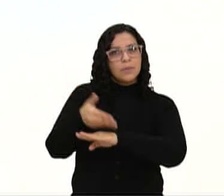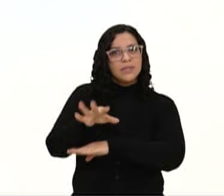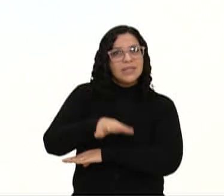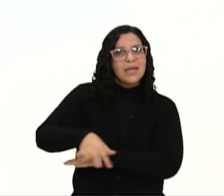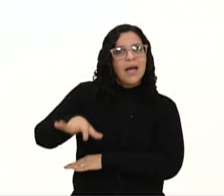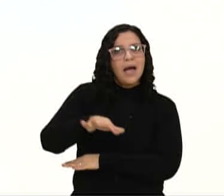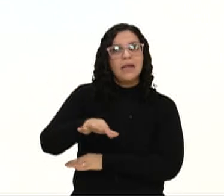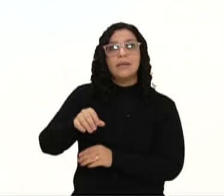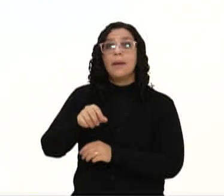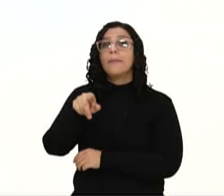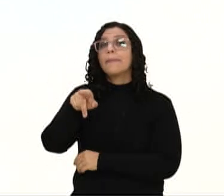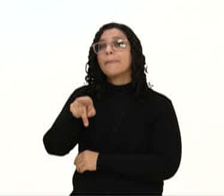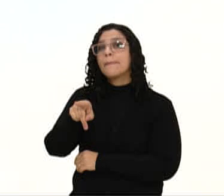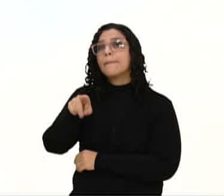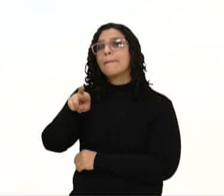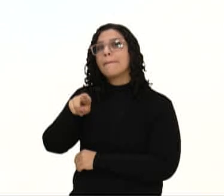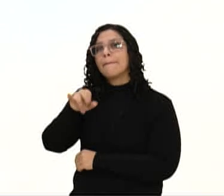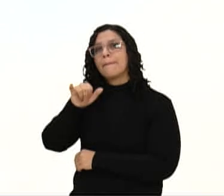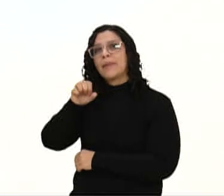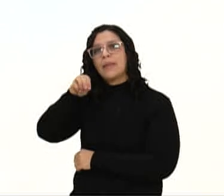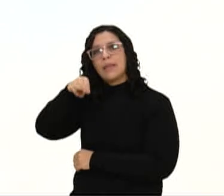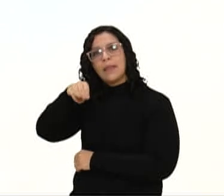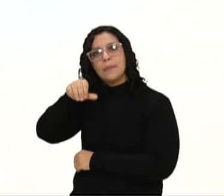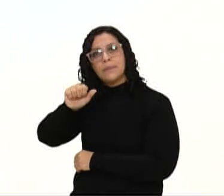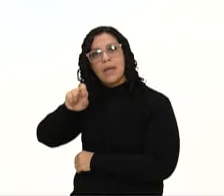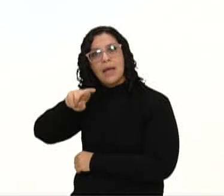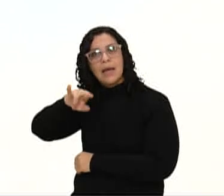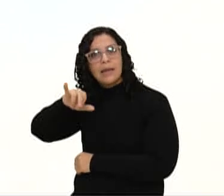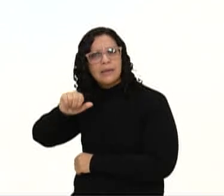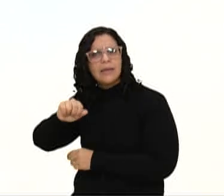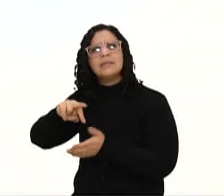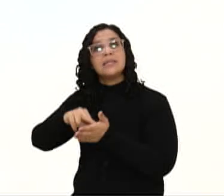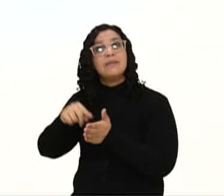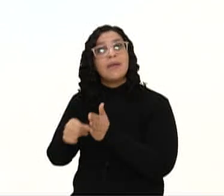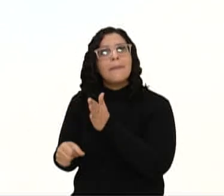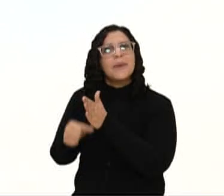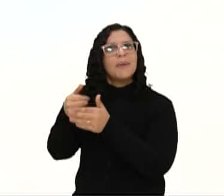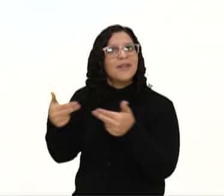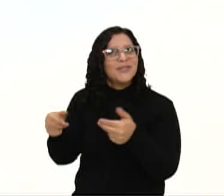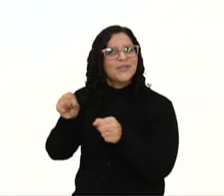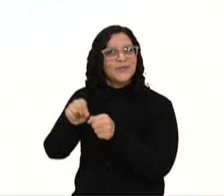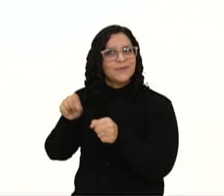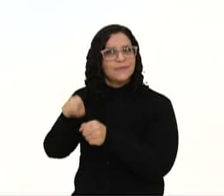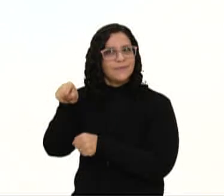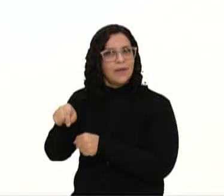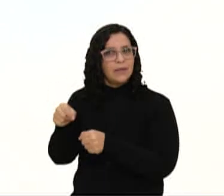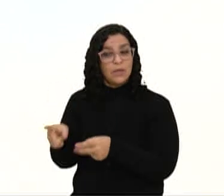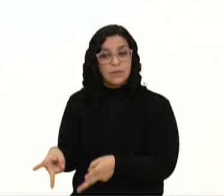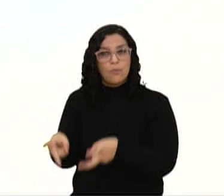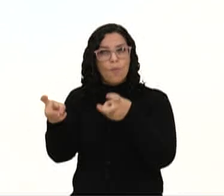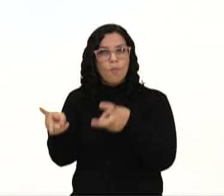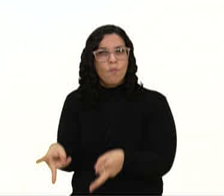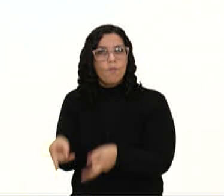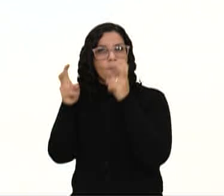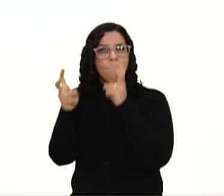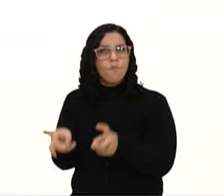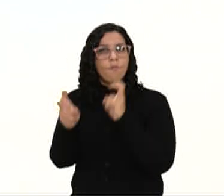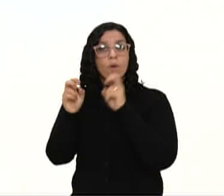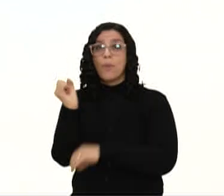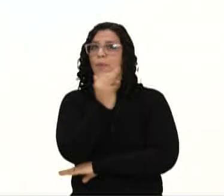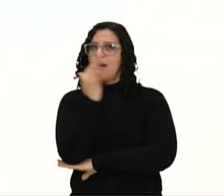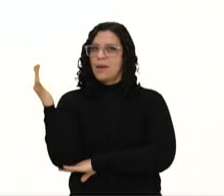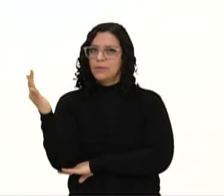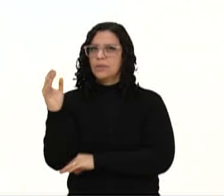setor primário. Então, o que nós temos ali? Produção através da exploração de recursos da natureza. Podemos citar